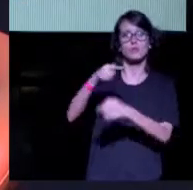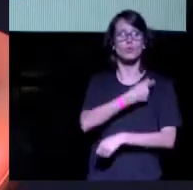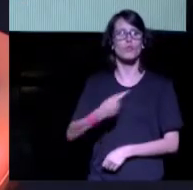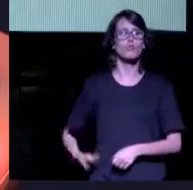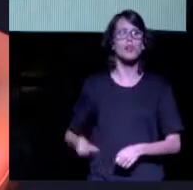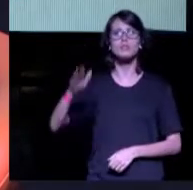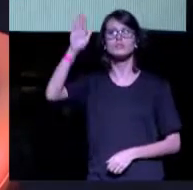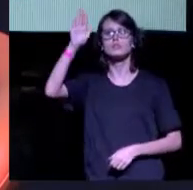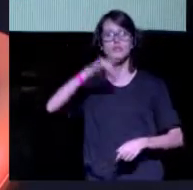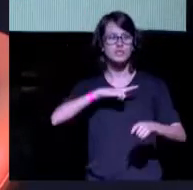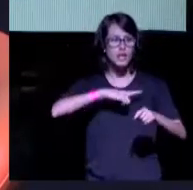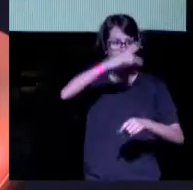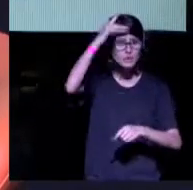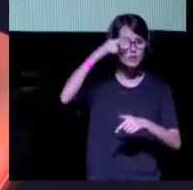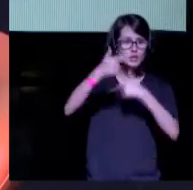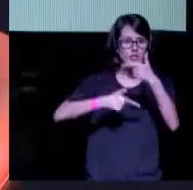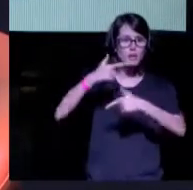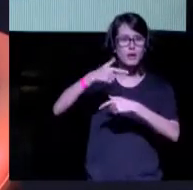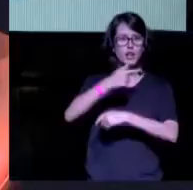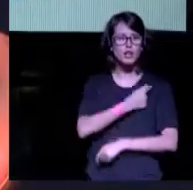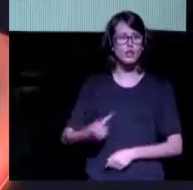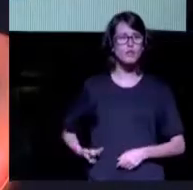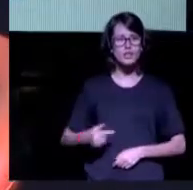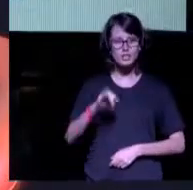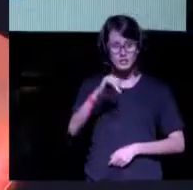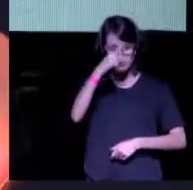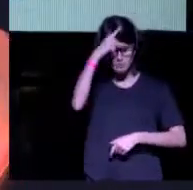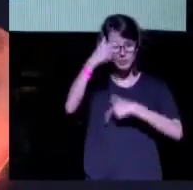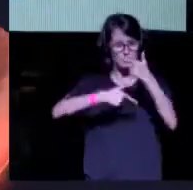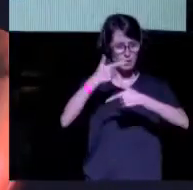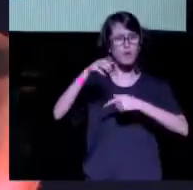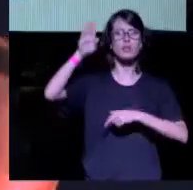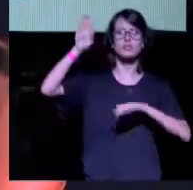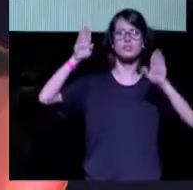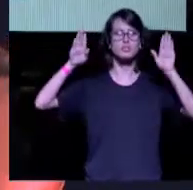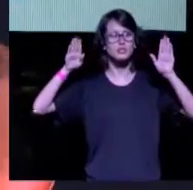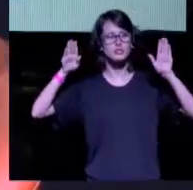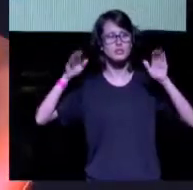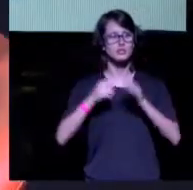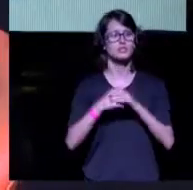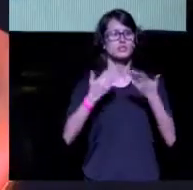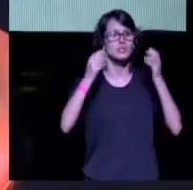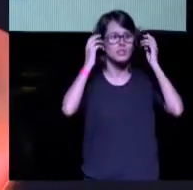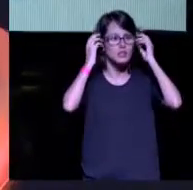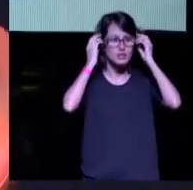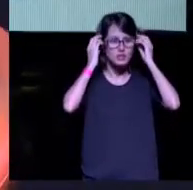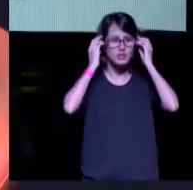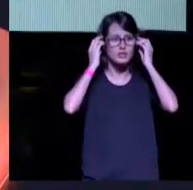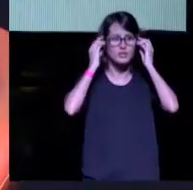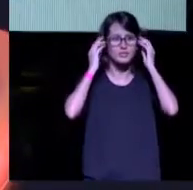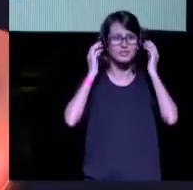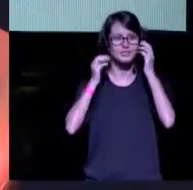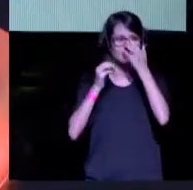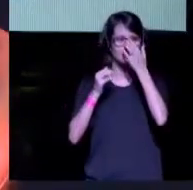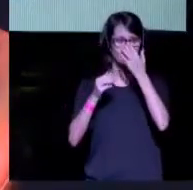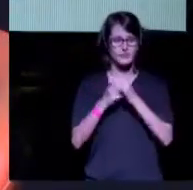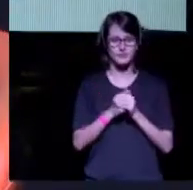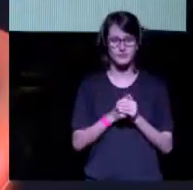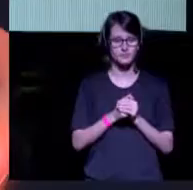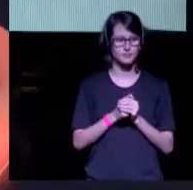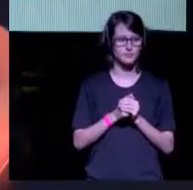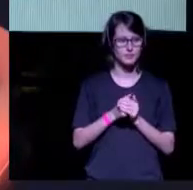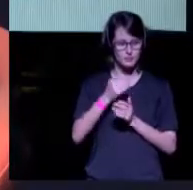alguém que trabalha com um governo bom muito eu acho que é ótimo é é pena que não há mais pessoas e